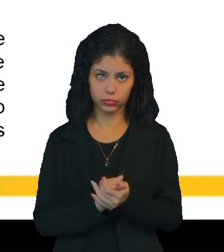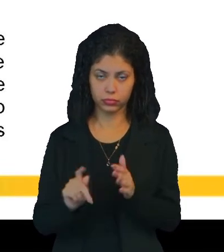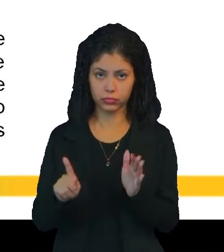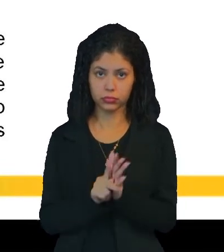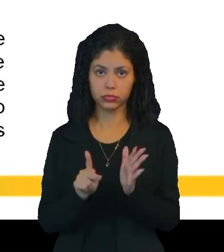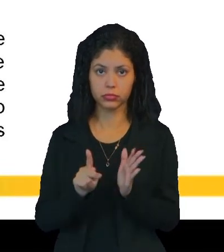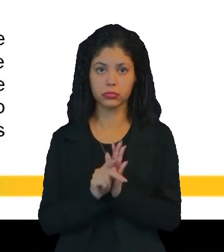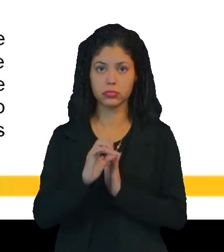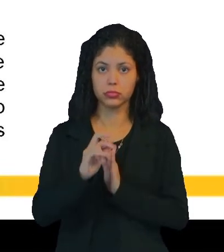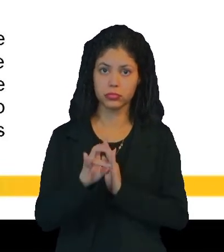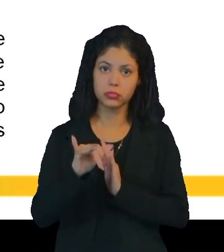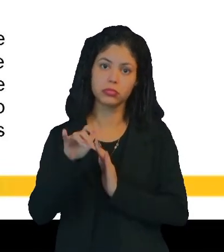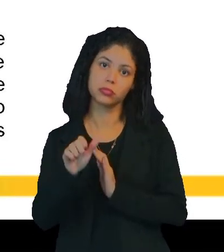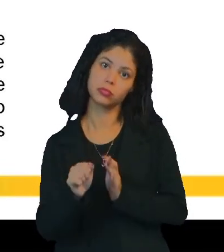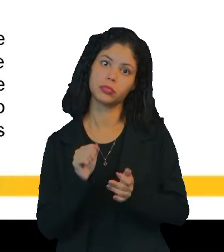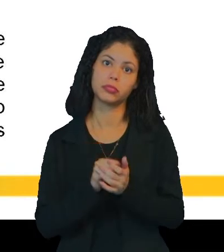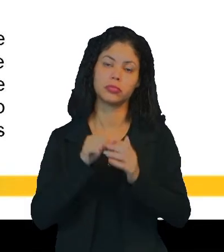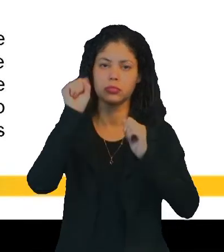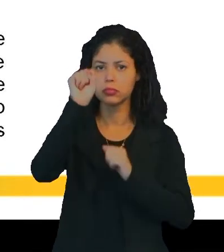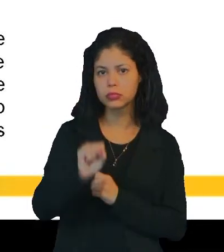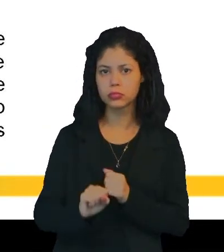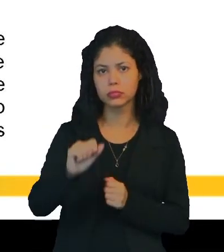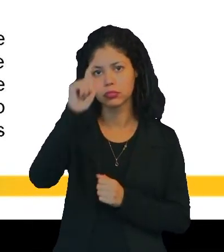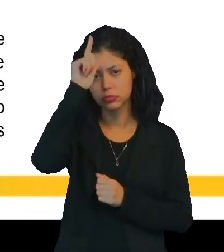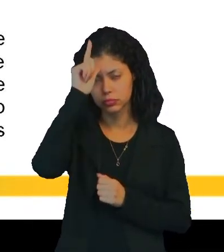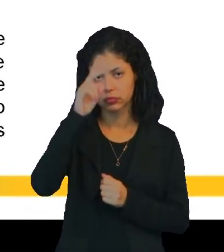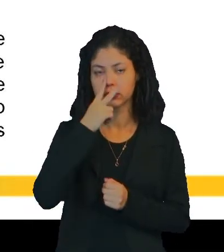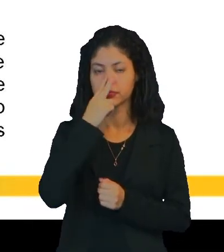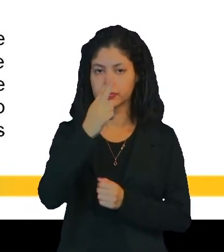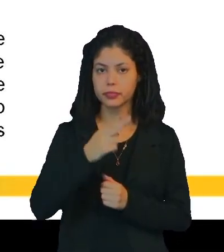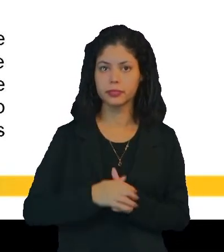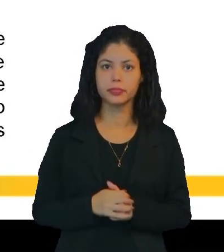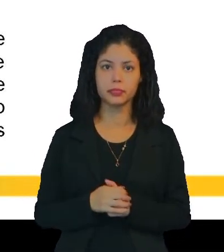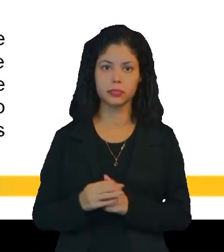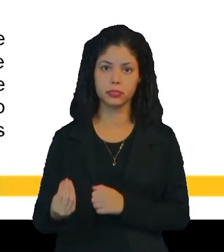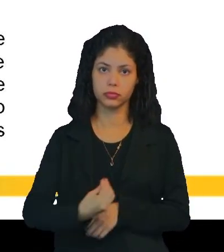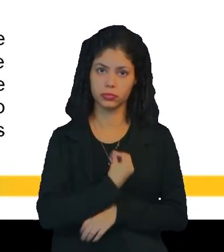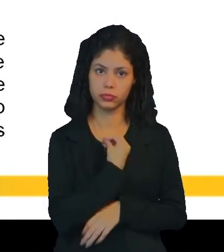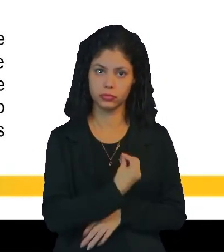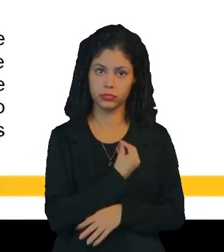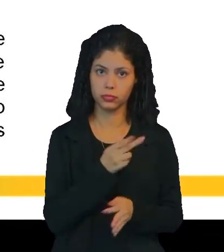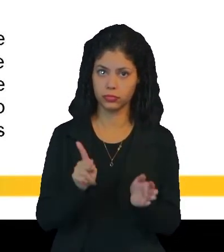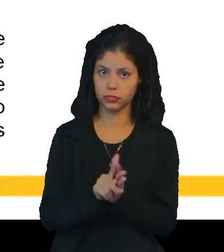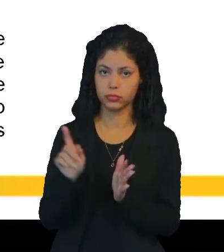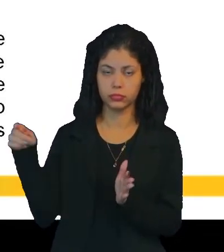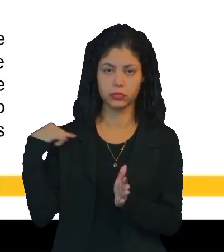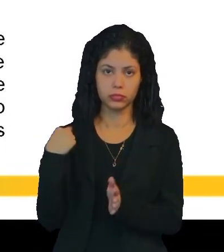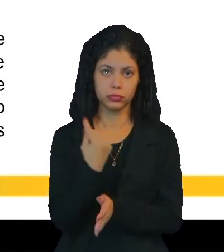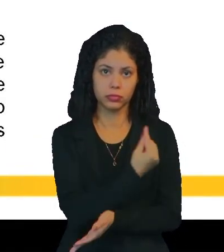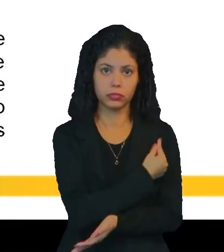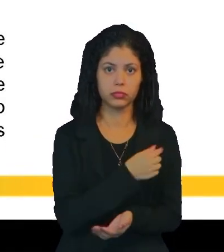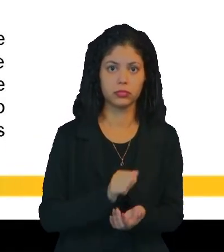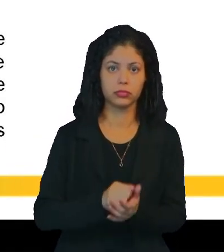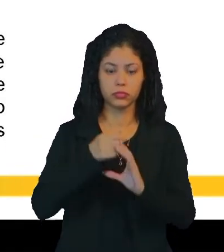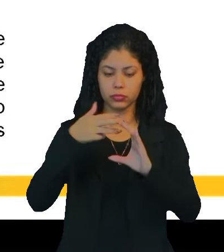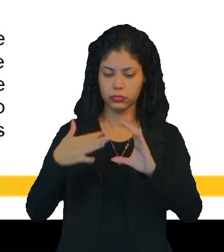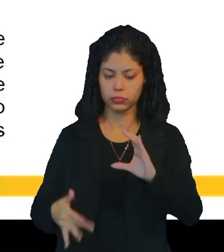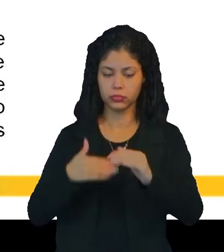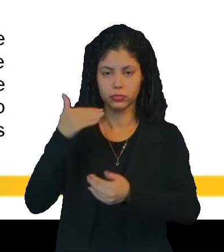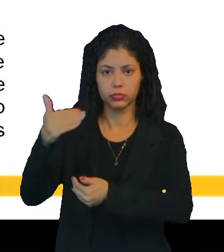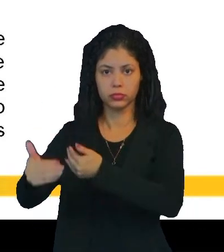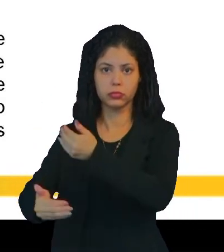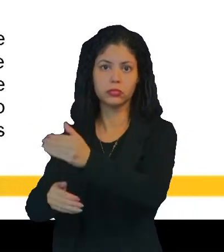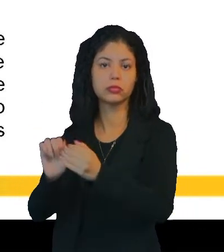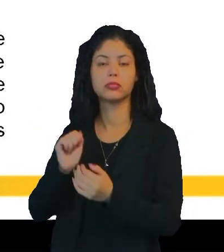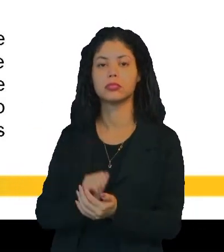de Constância, no sul da Alemanha, tem uma visão semelhante. A vida, inclusive na nossa espécie, evolui no nosso